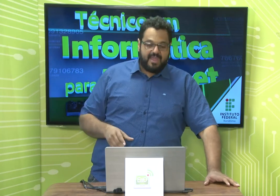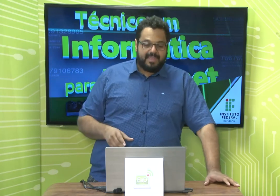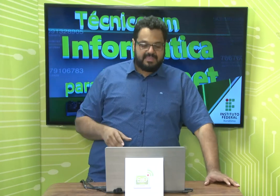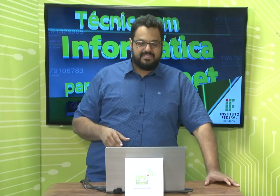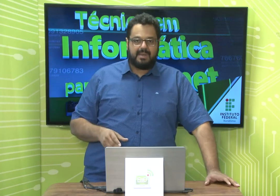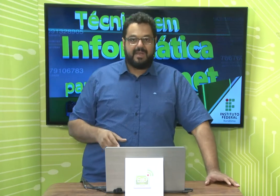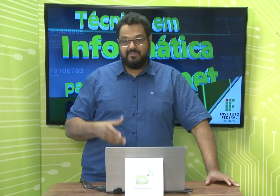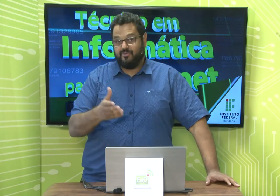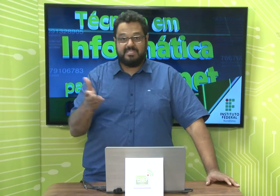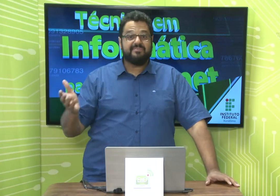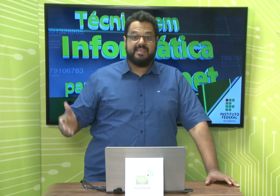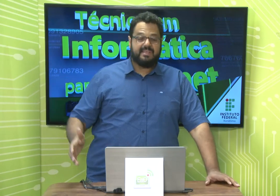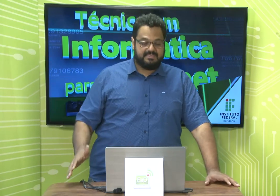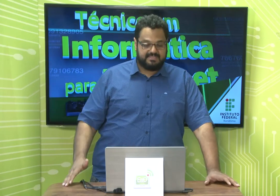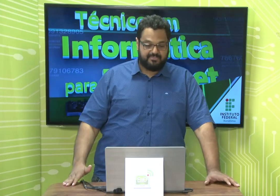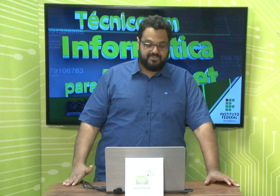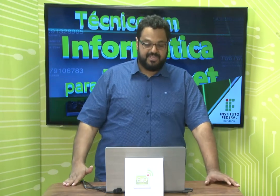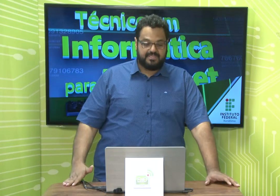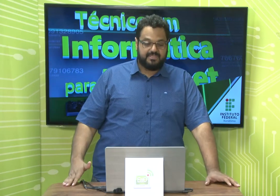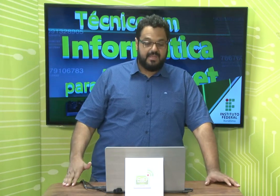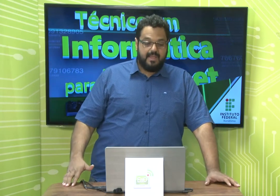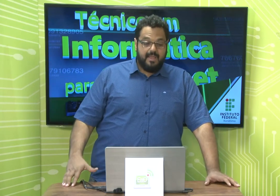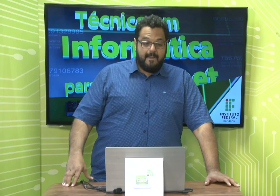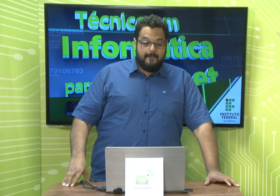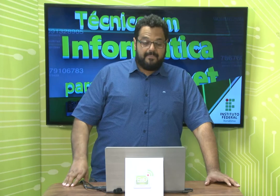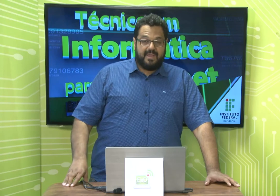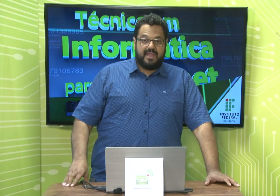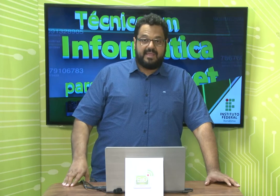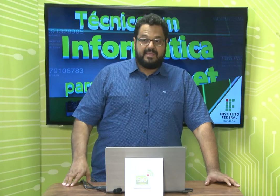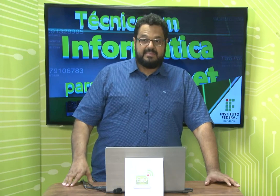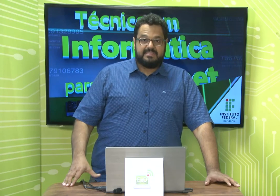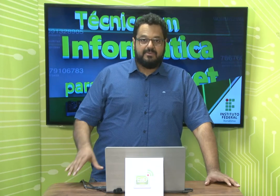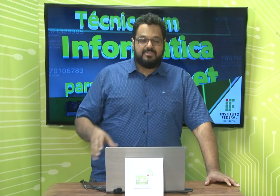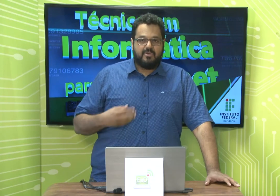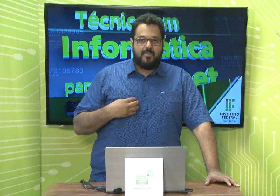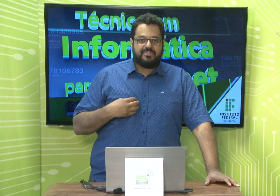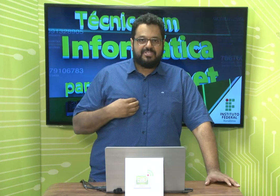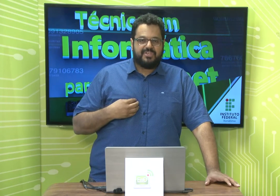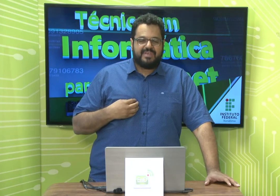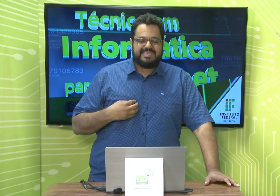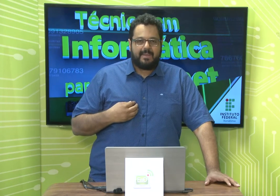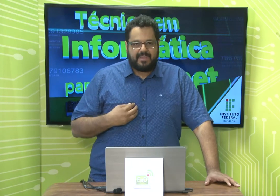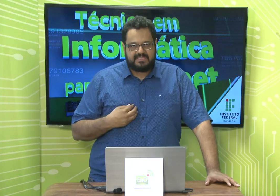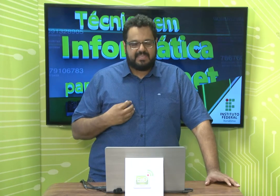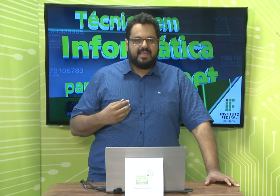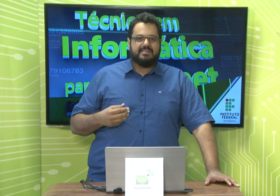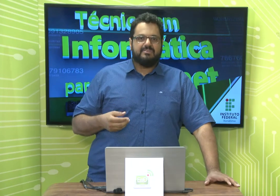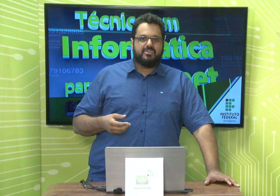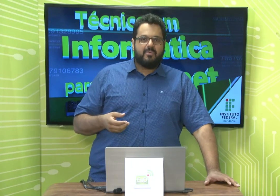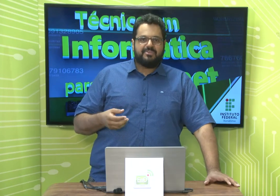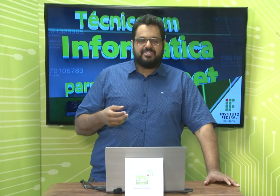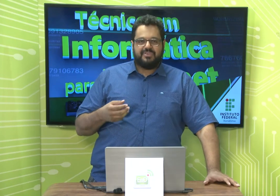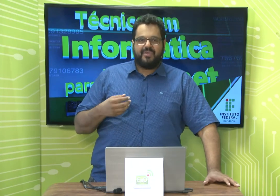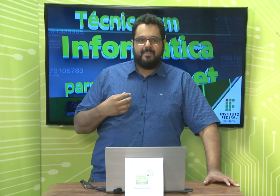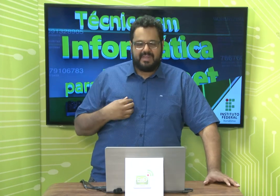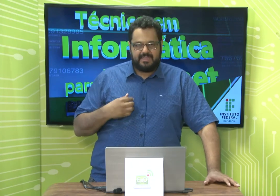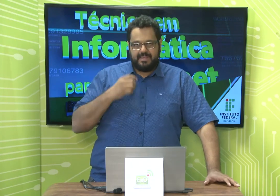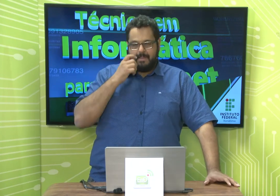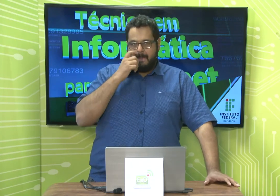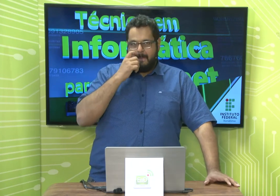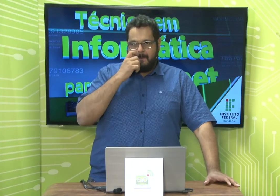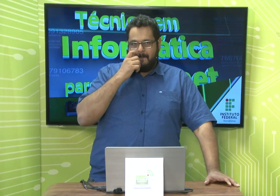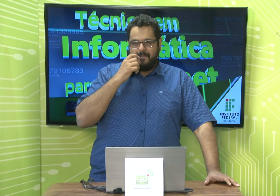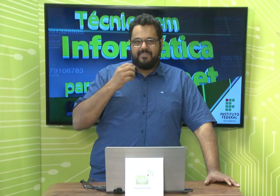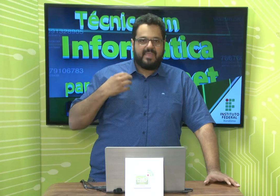principal ferramenta de trabalho, força de vendas e assim por diante. Mas se o seu objetivo é se capacitar, se o seu objetivo é